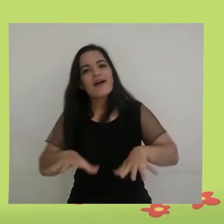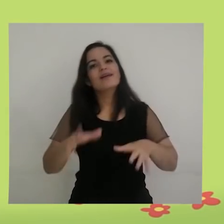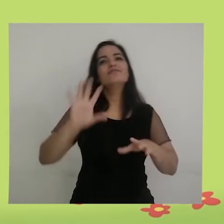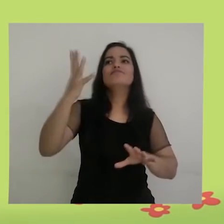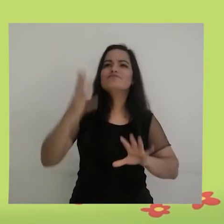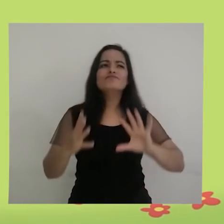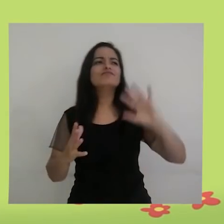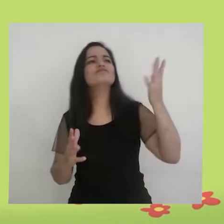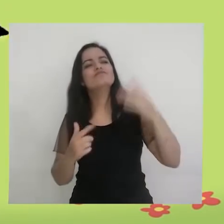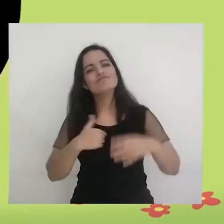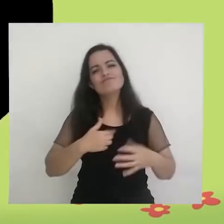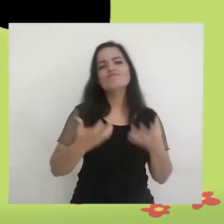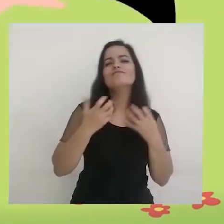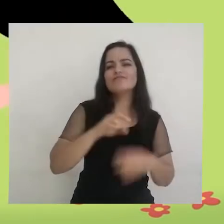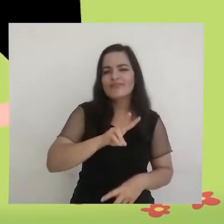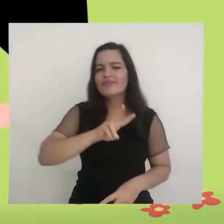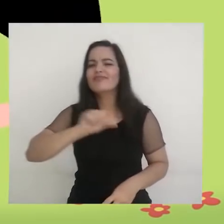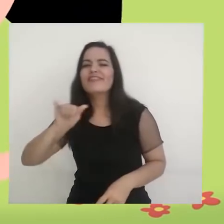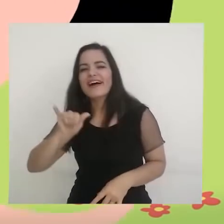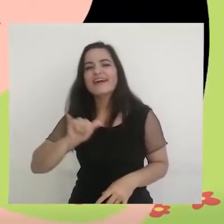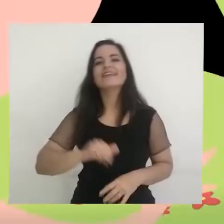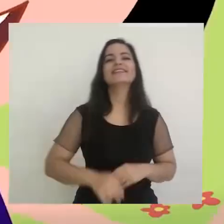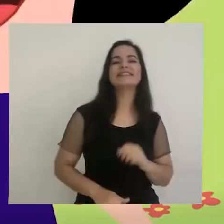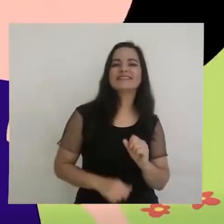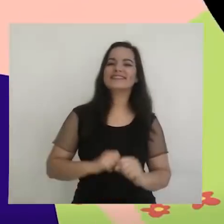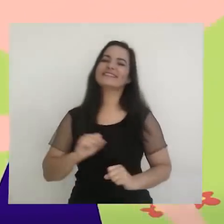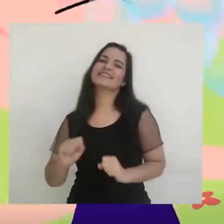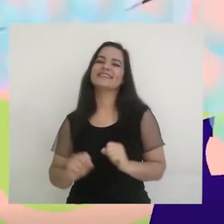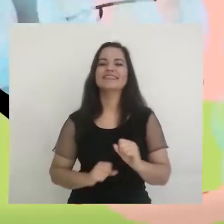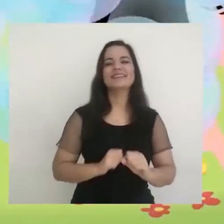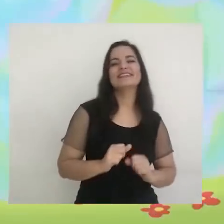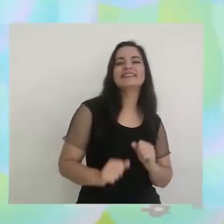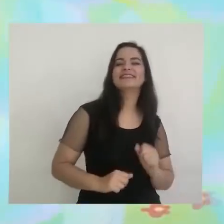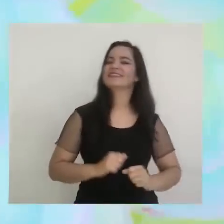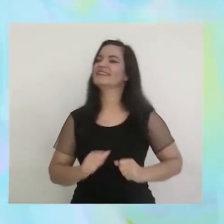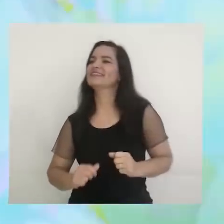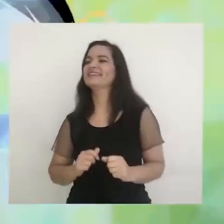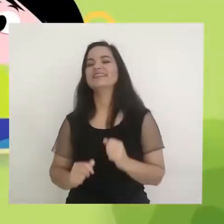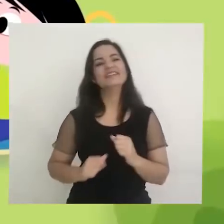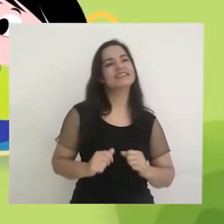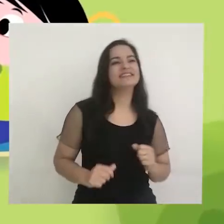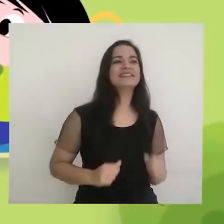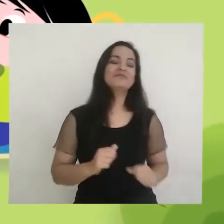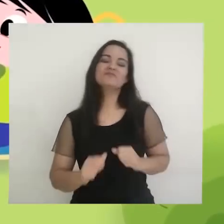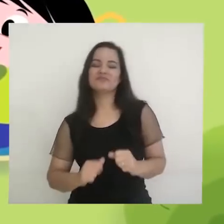tá acontecendo eu vou descobrir.